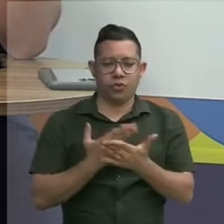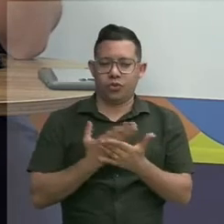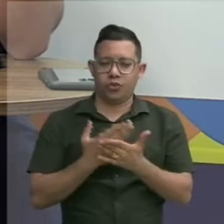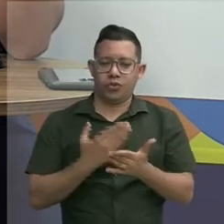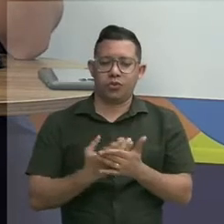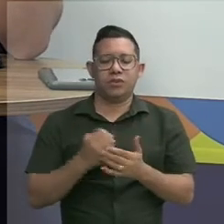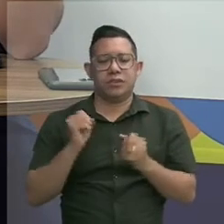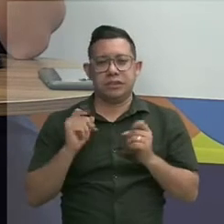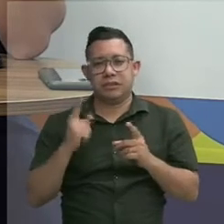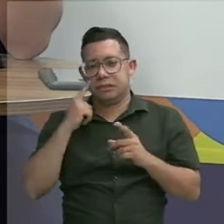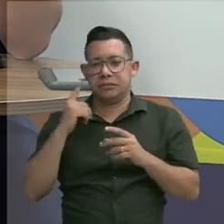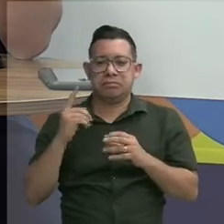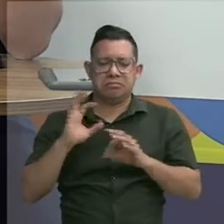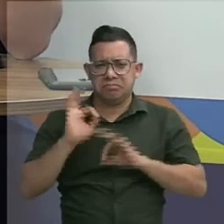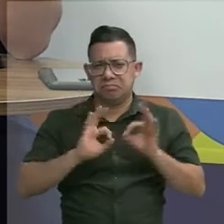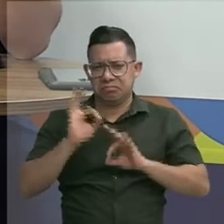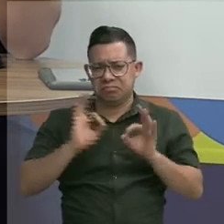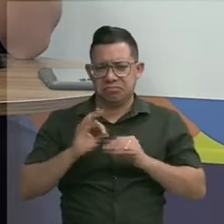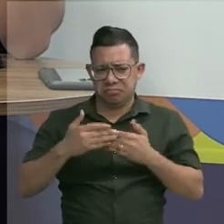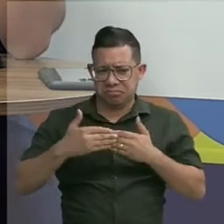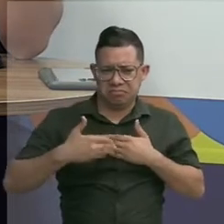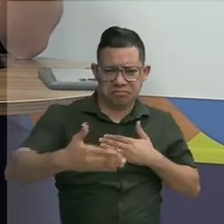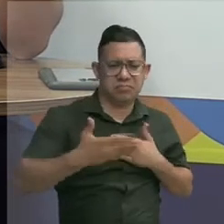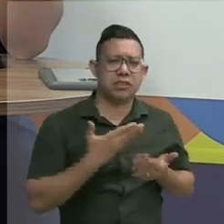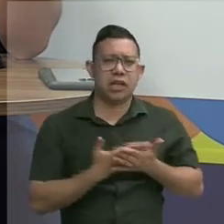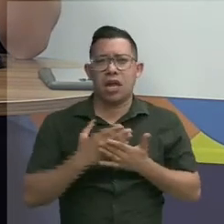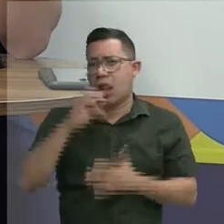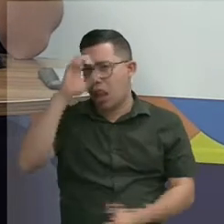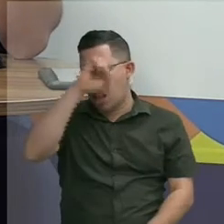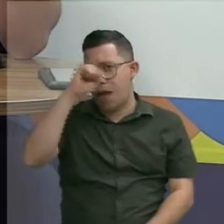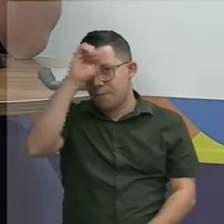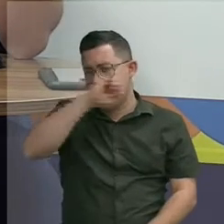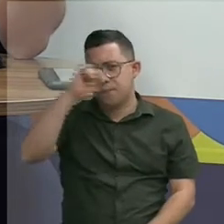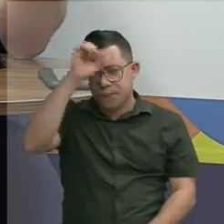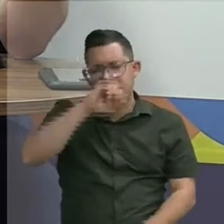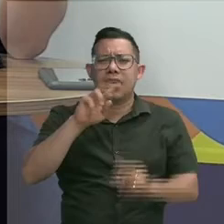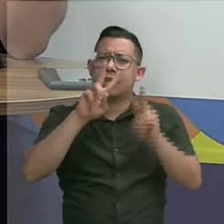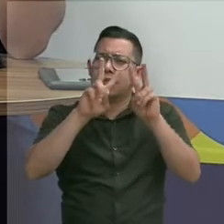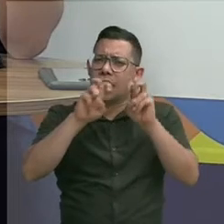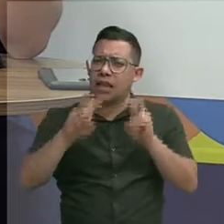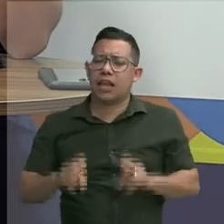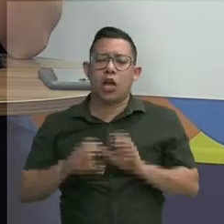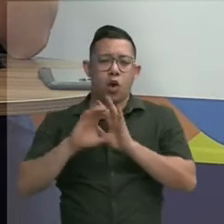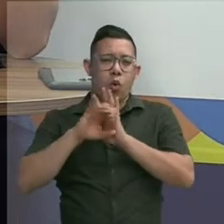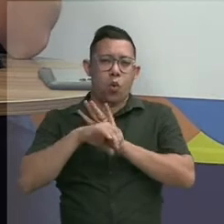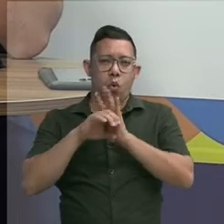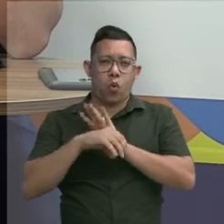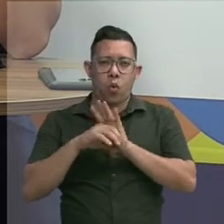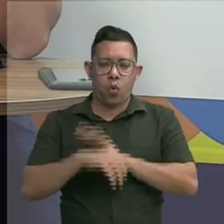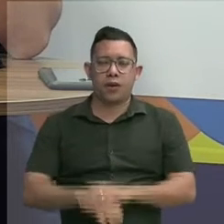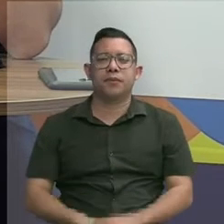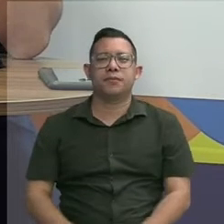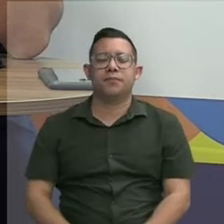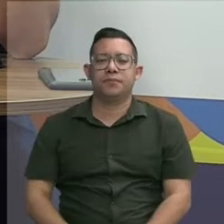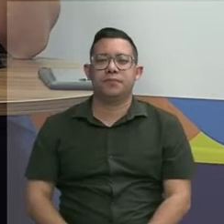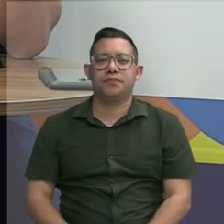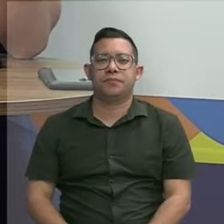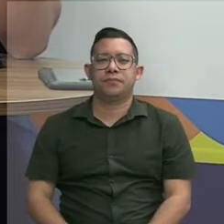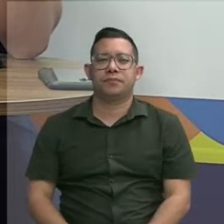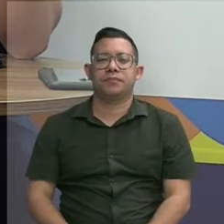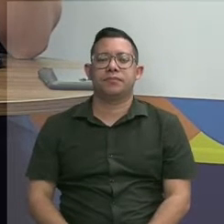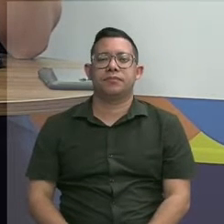a gente vai então seguir com a aula diz vai aprender Então quais são esses conceitos iniciais da equação do segundo grau